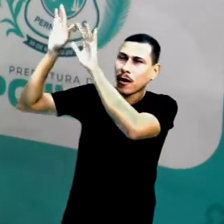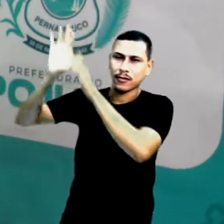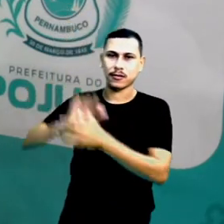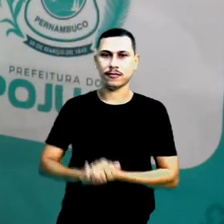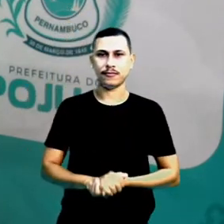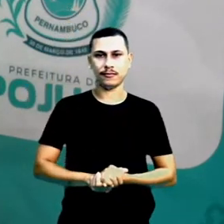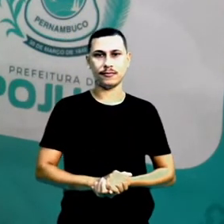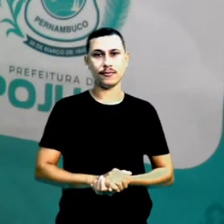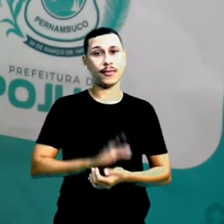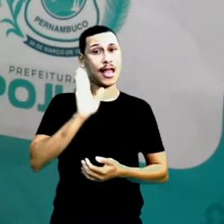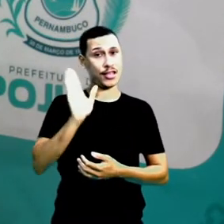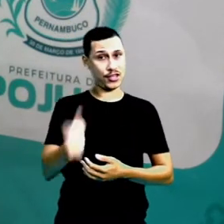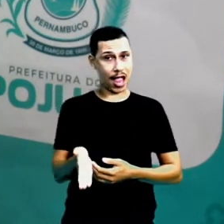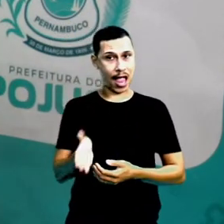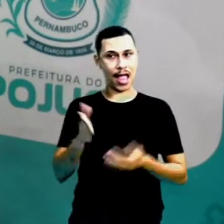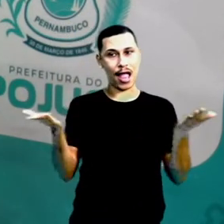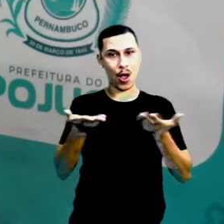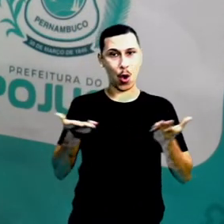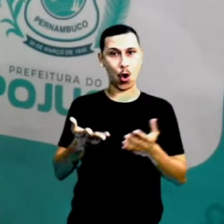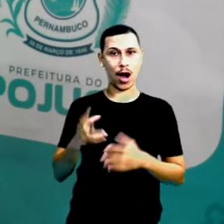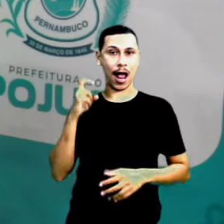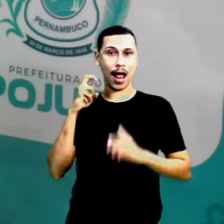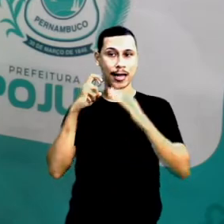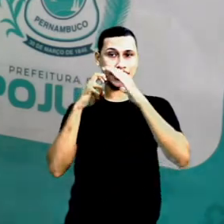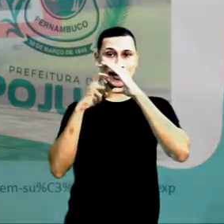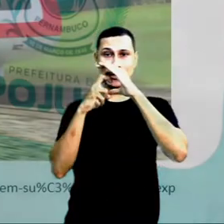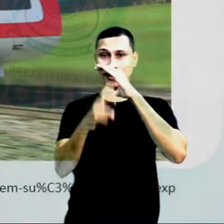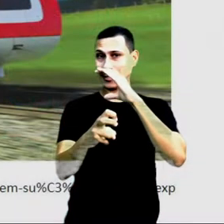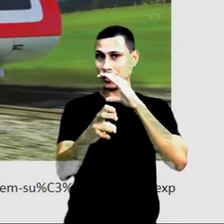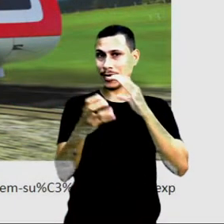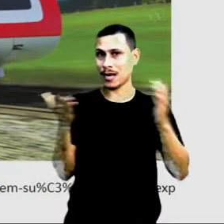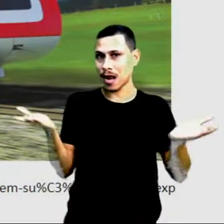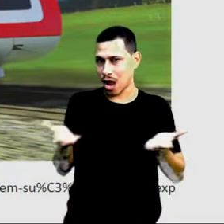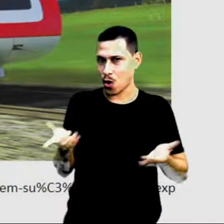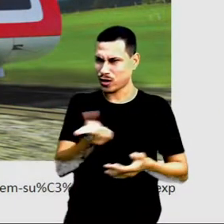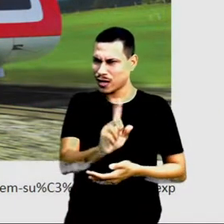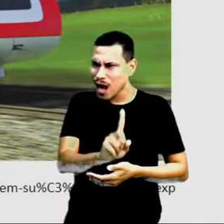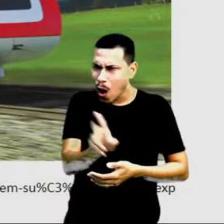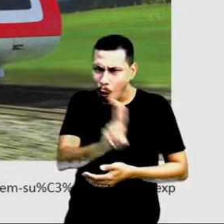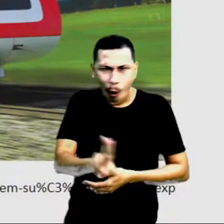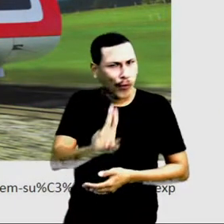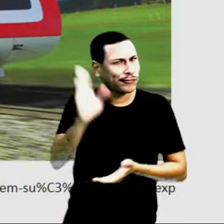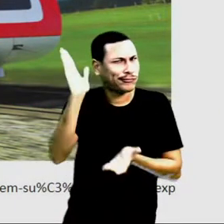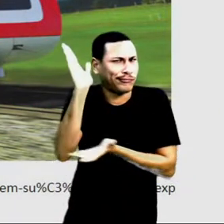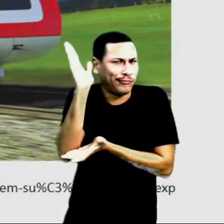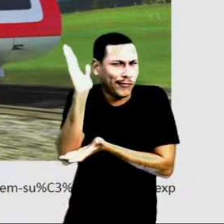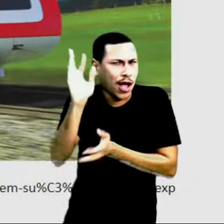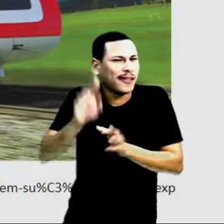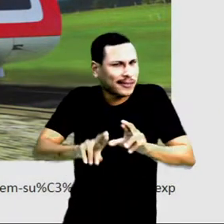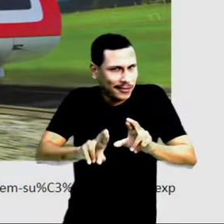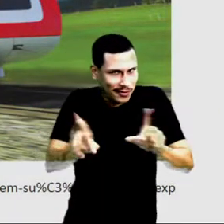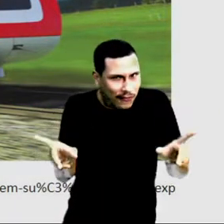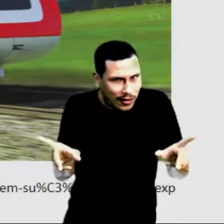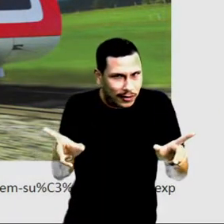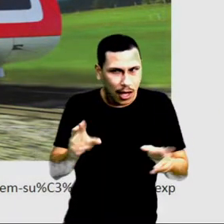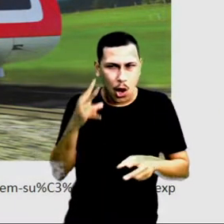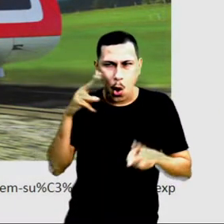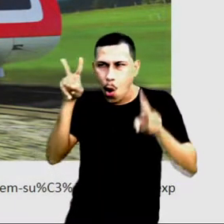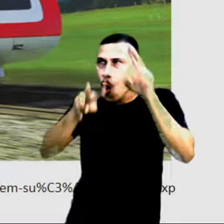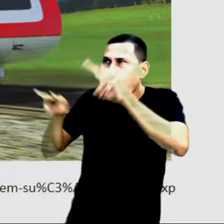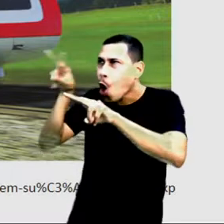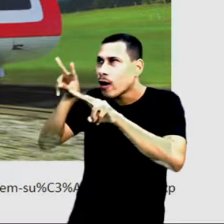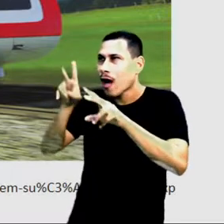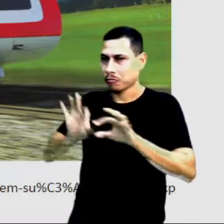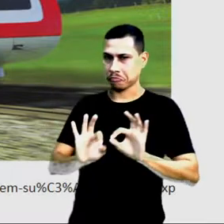Já os trens modernos, será que ele é movimentado com madeira, com carvão? Esses trem daqui, ó,